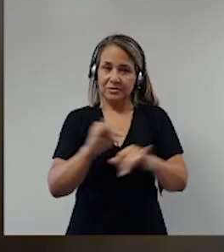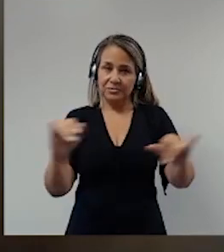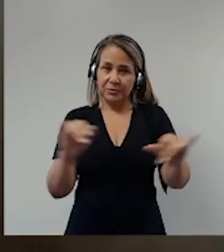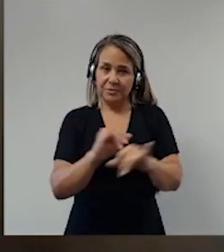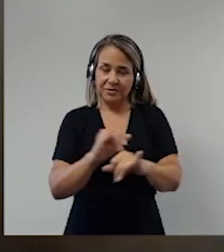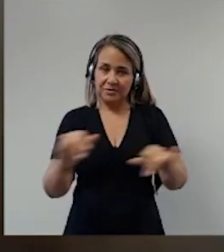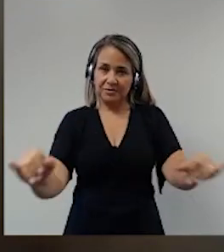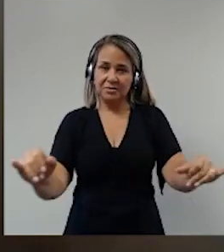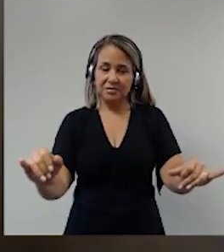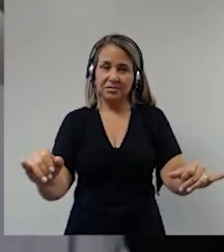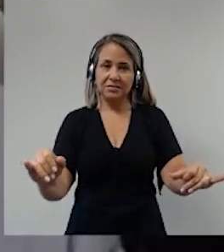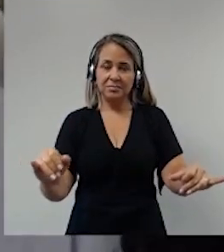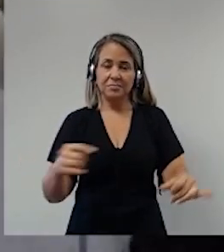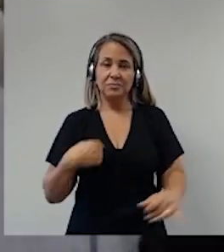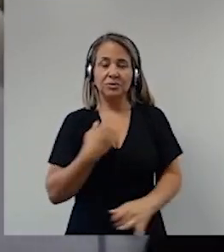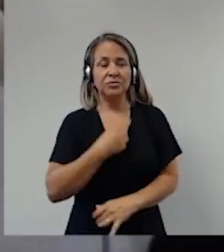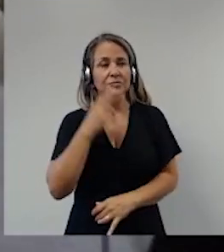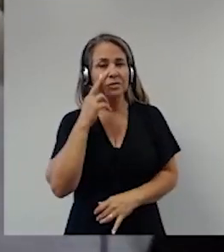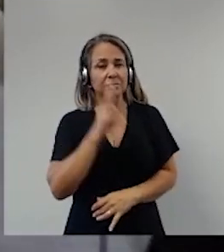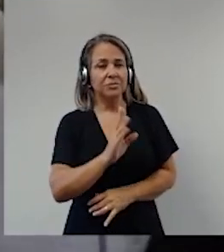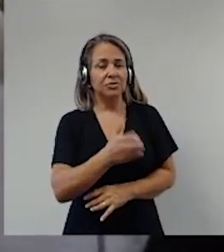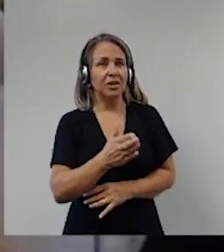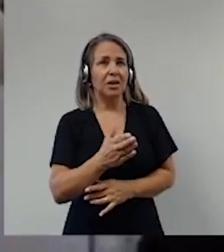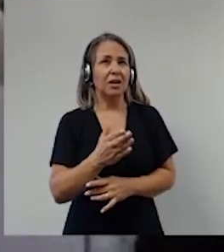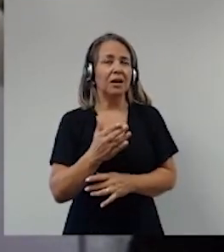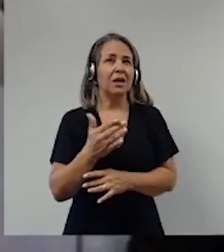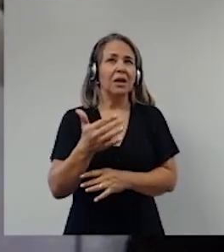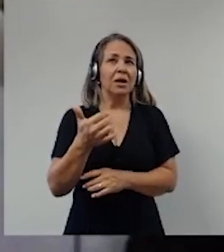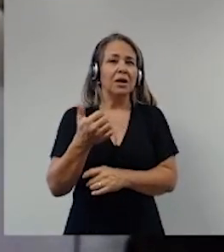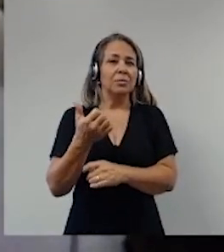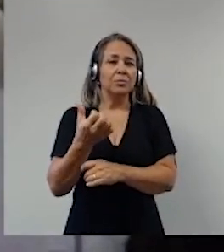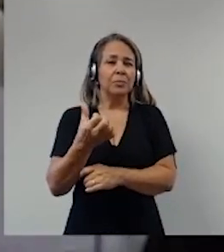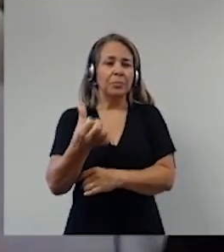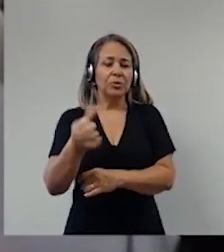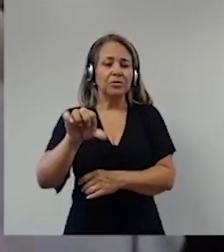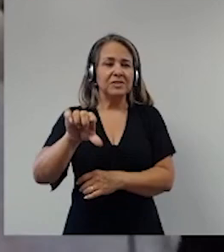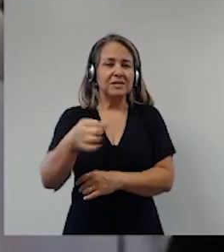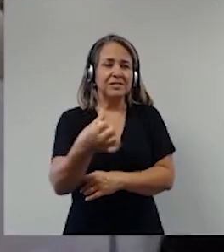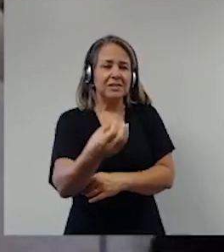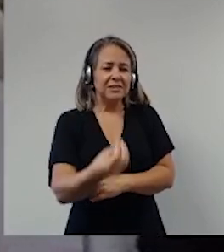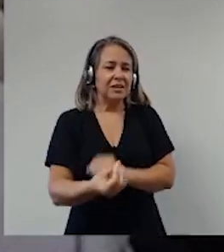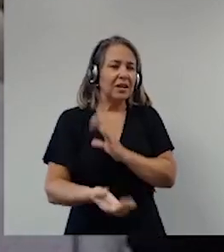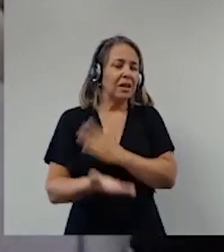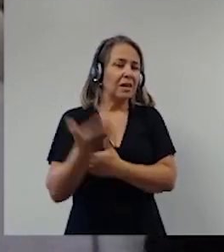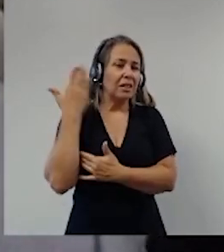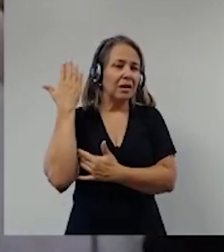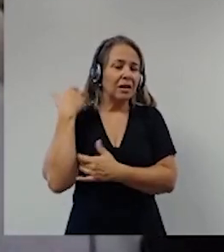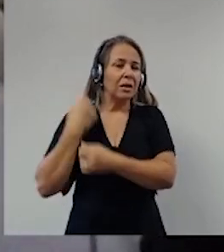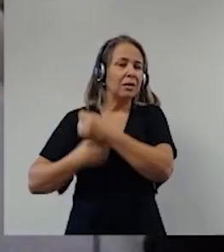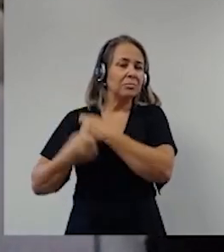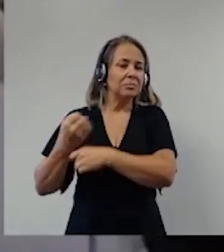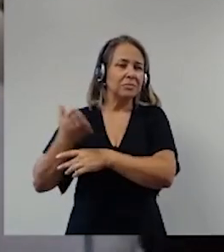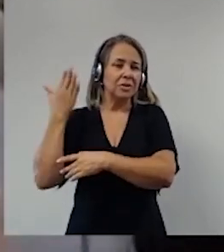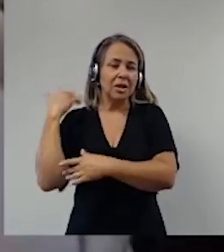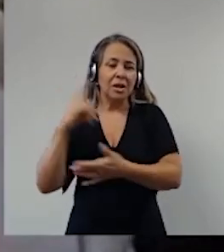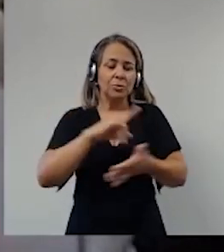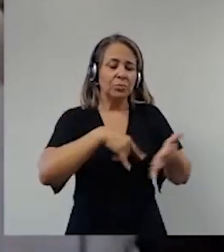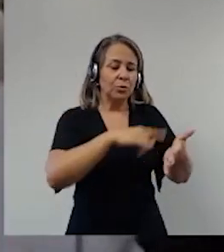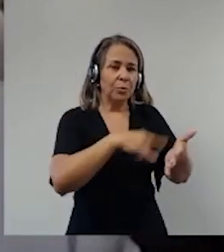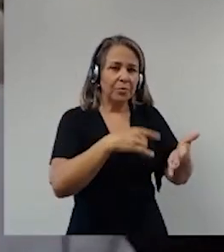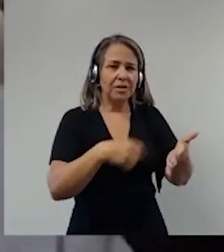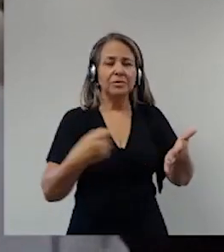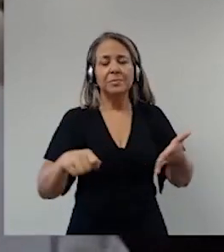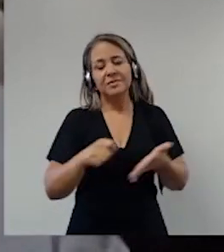informações, né, nós vemos lá na década de 60, em certidões que deveriam ser requeridas